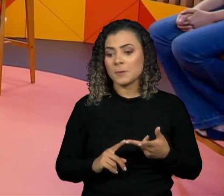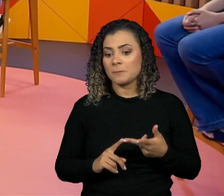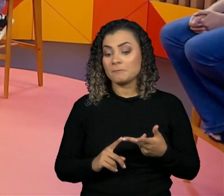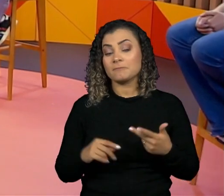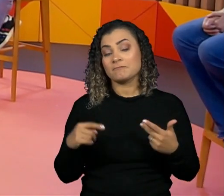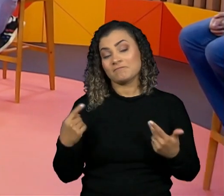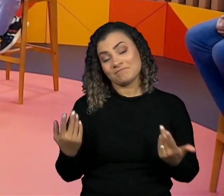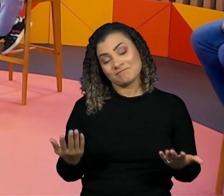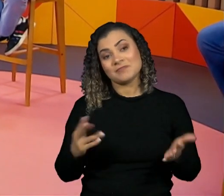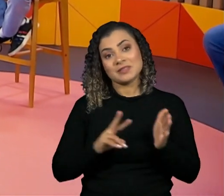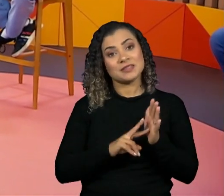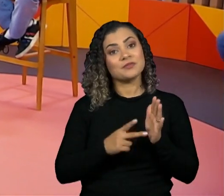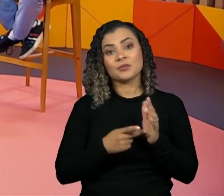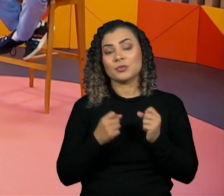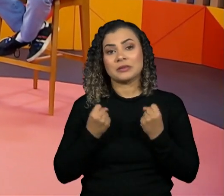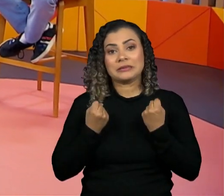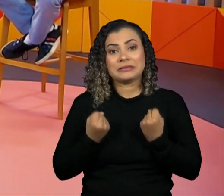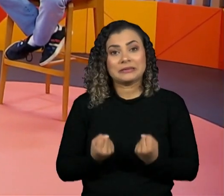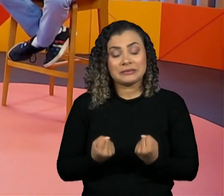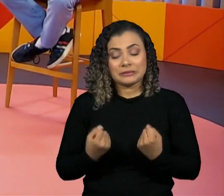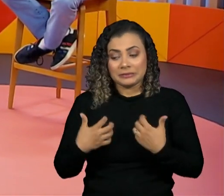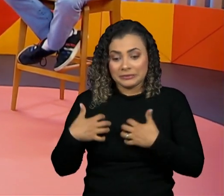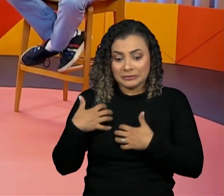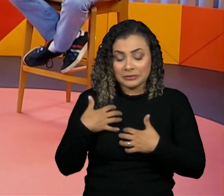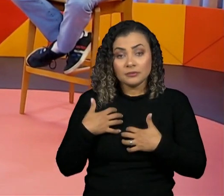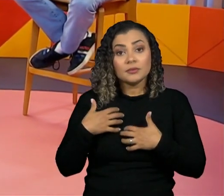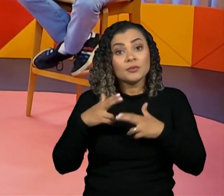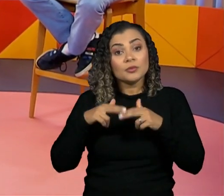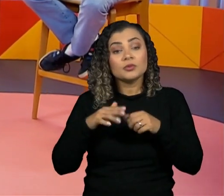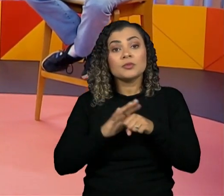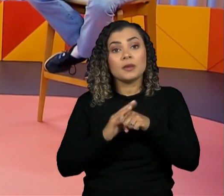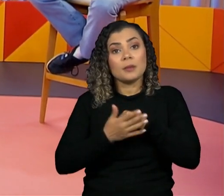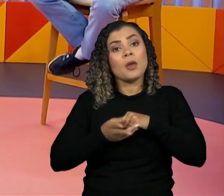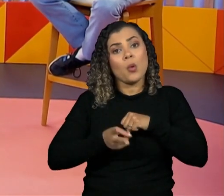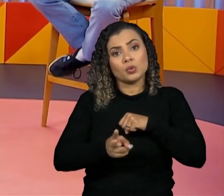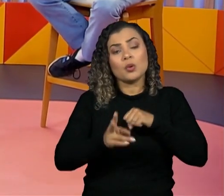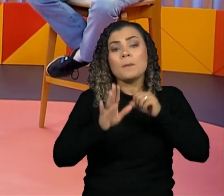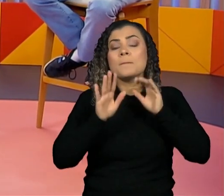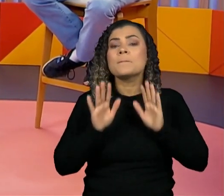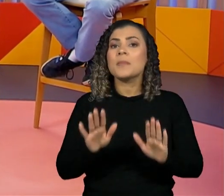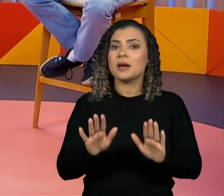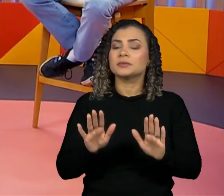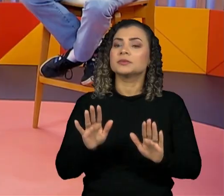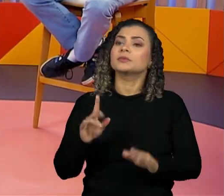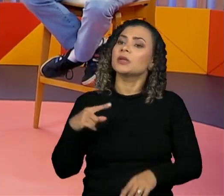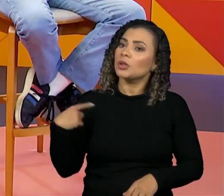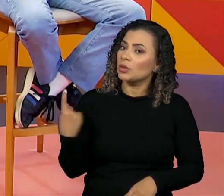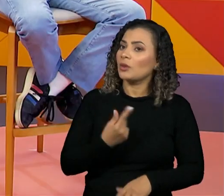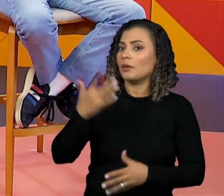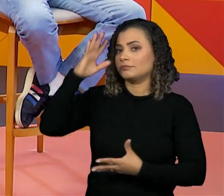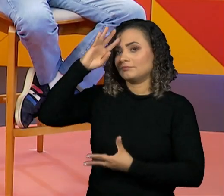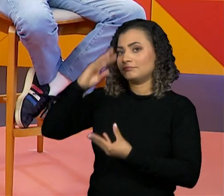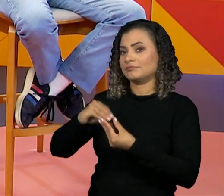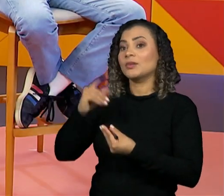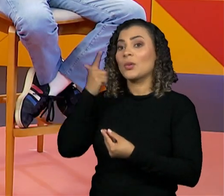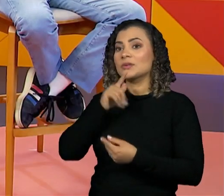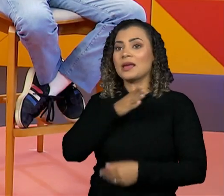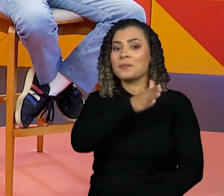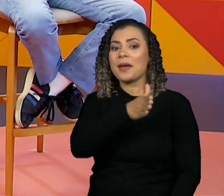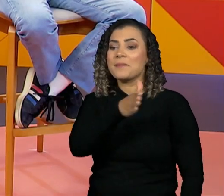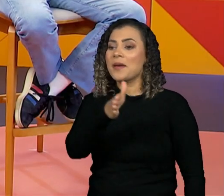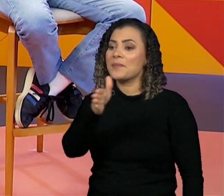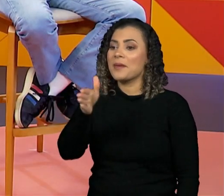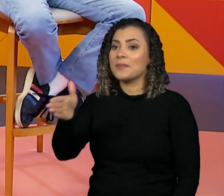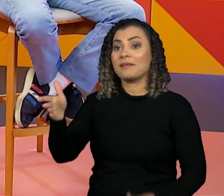peso muito grande. E agora que a pandemia ainda não acabou, mas a gente já consegue circular por vários